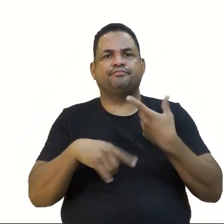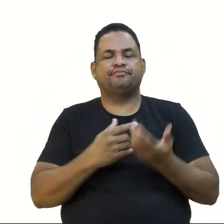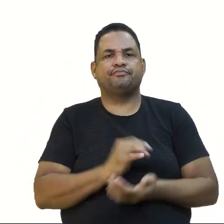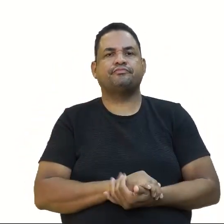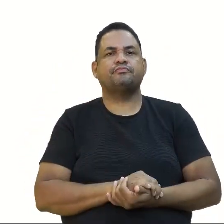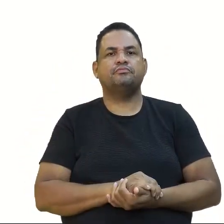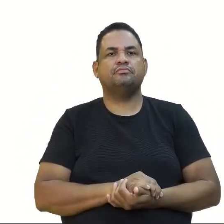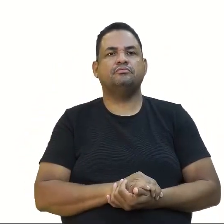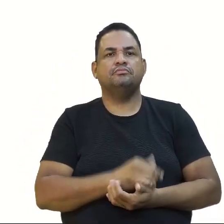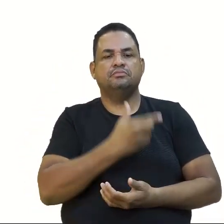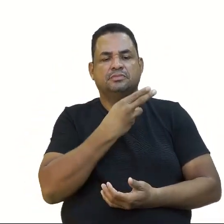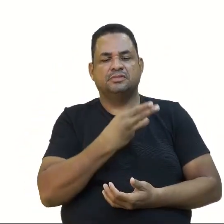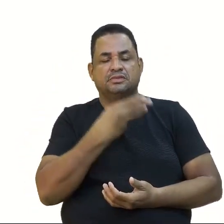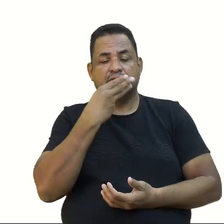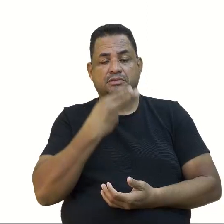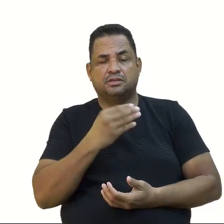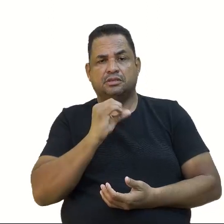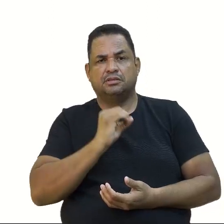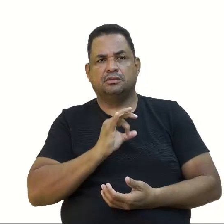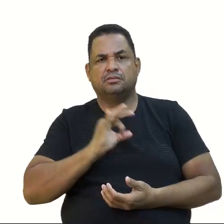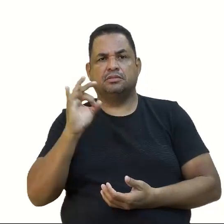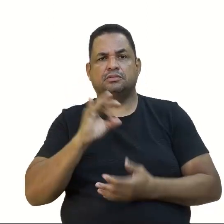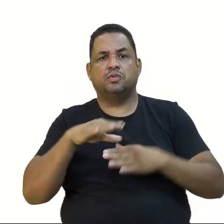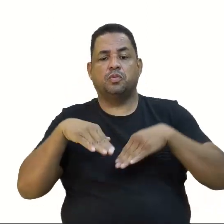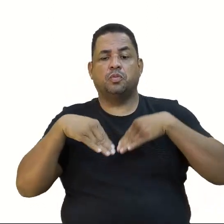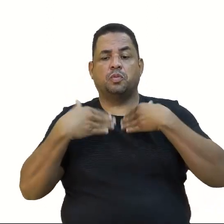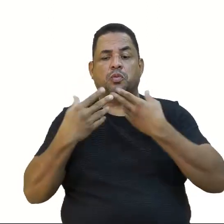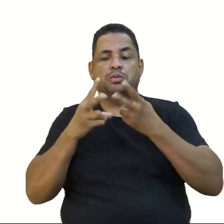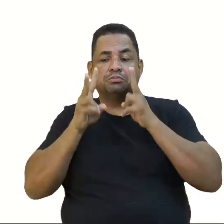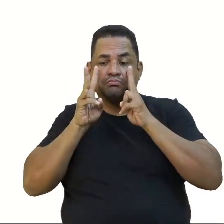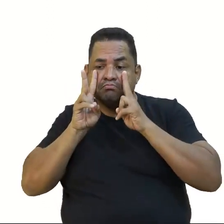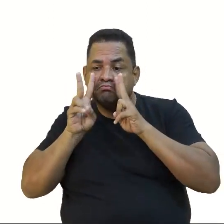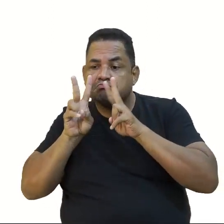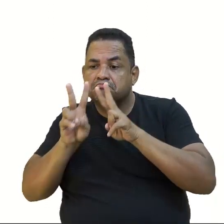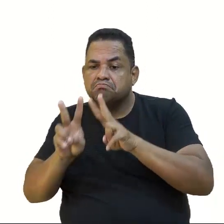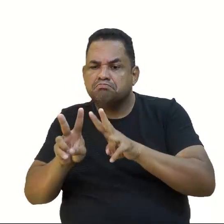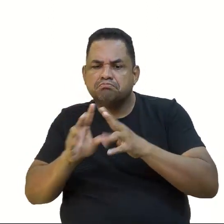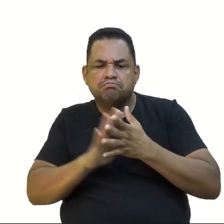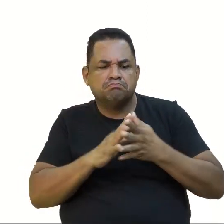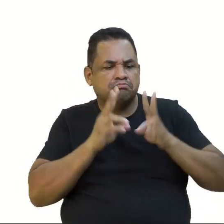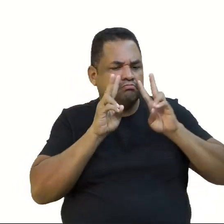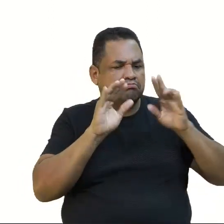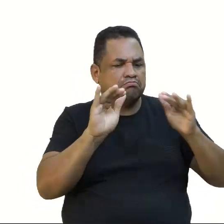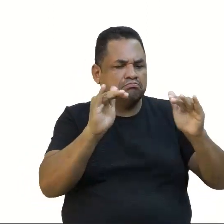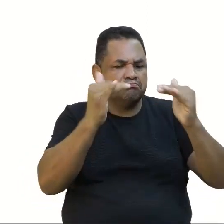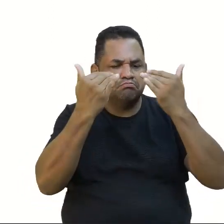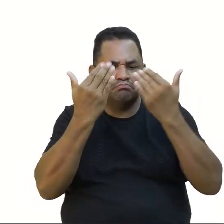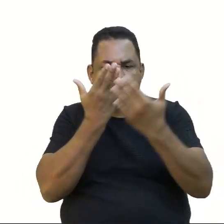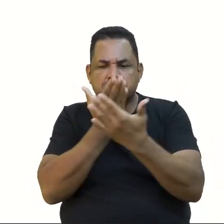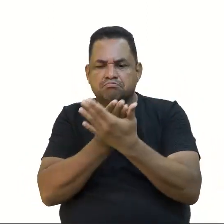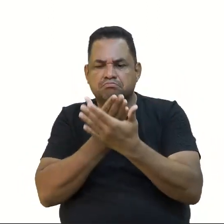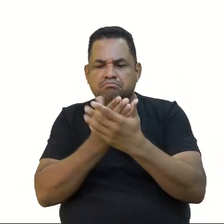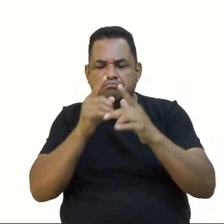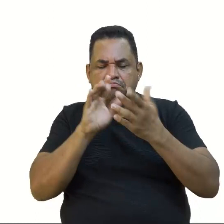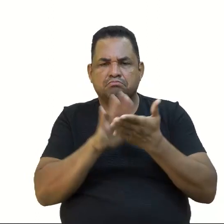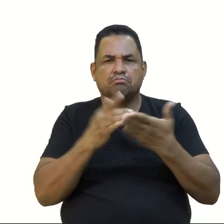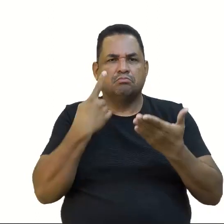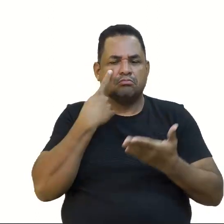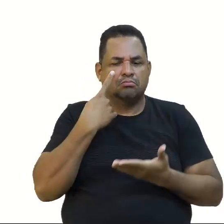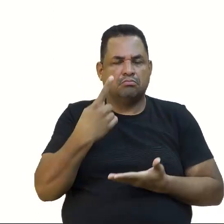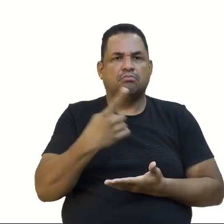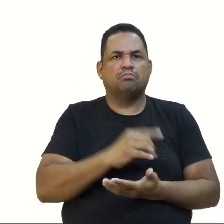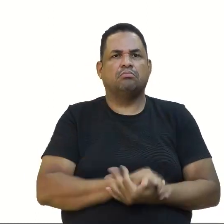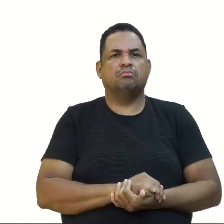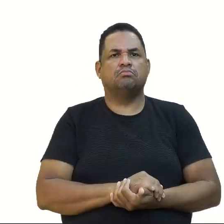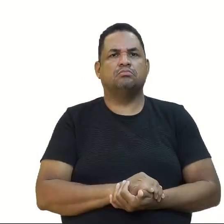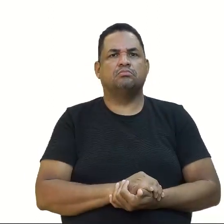pouquinho, 30%? Quando observamos, prestar atenção na aula, e aí olhar direitinho,